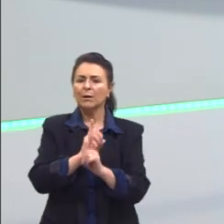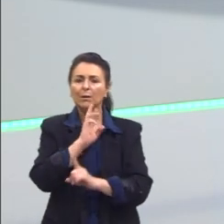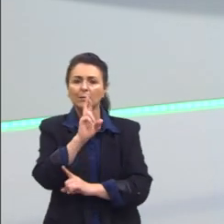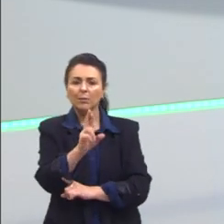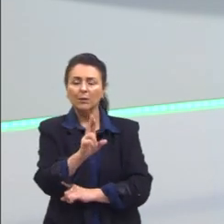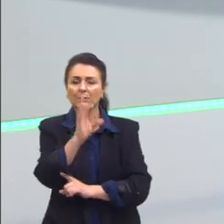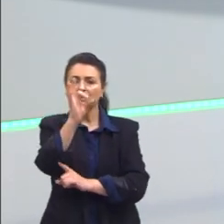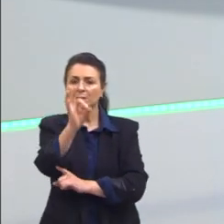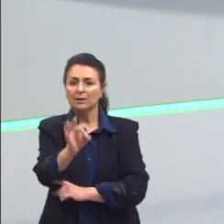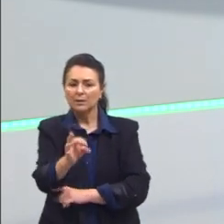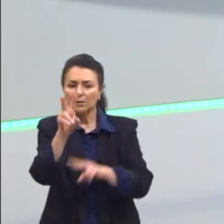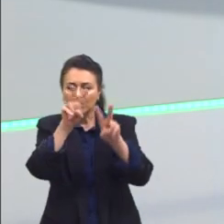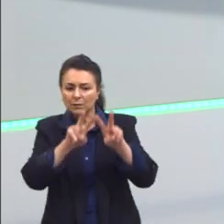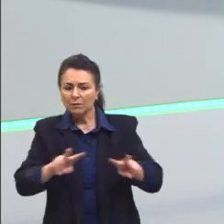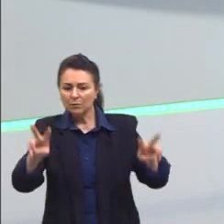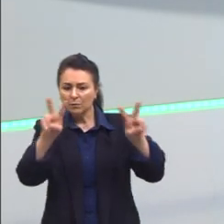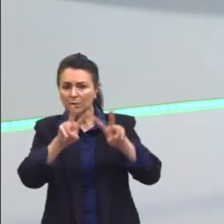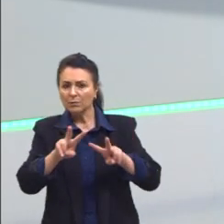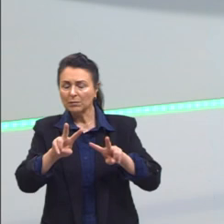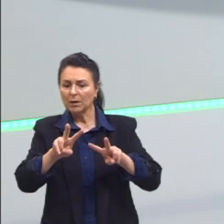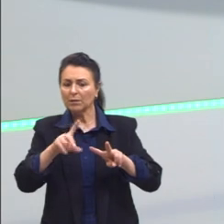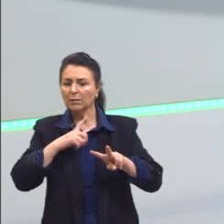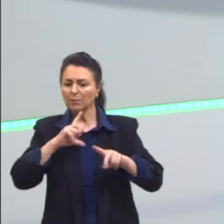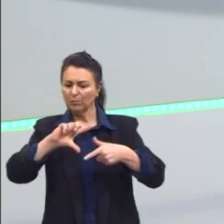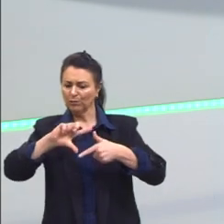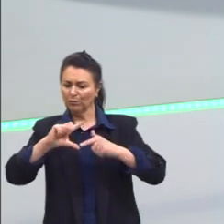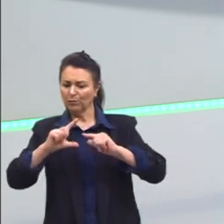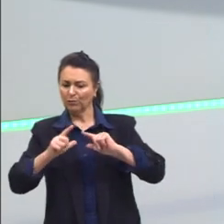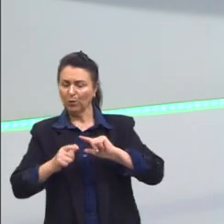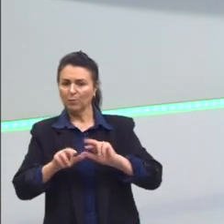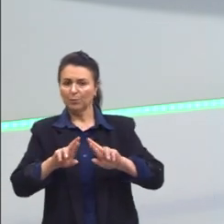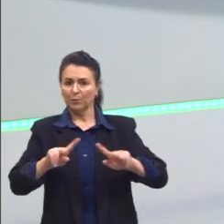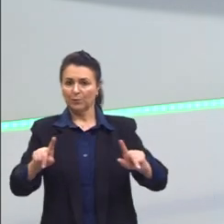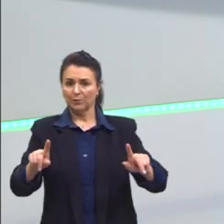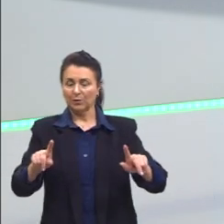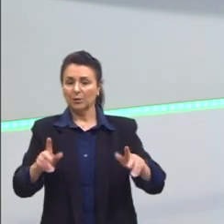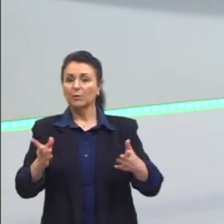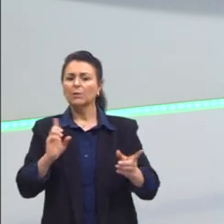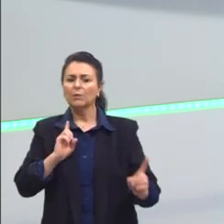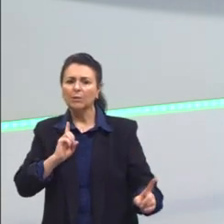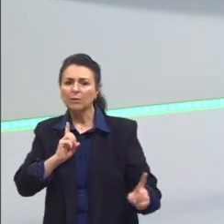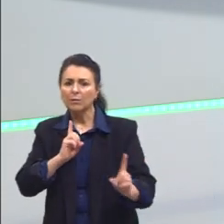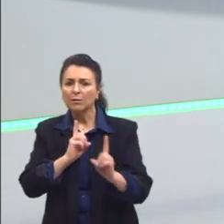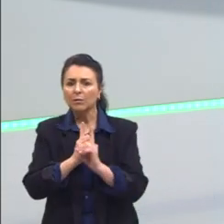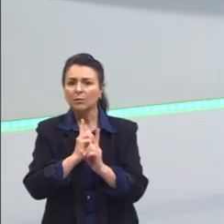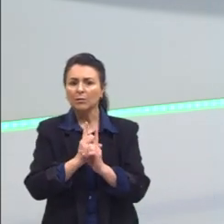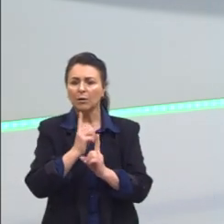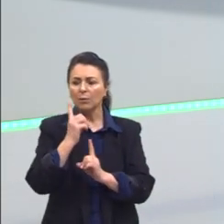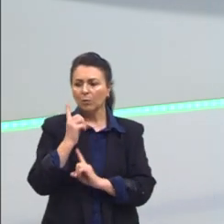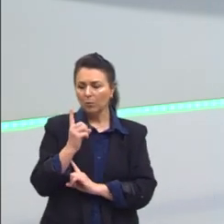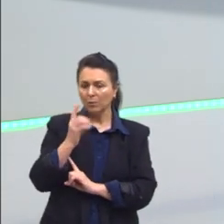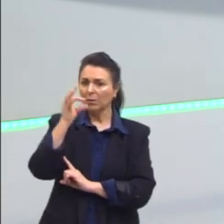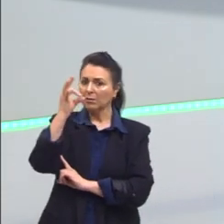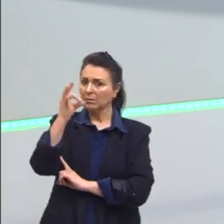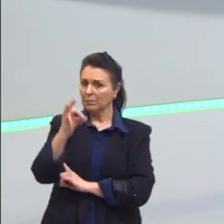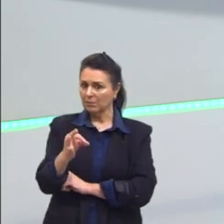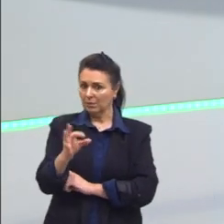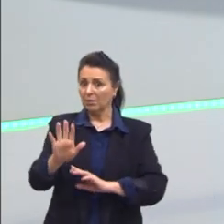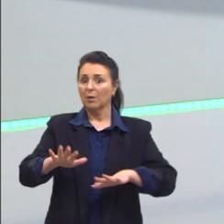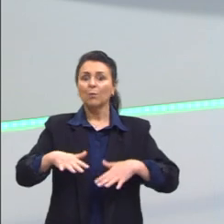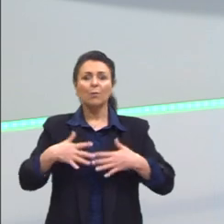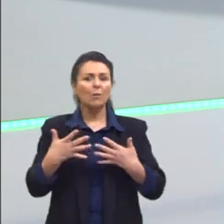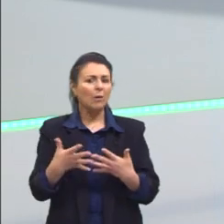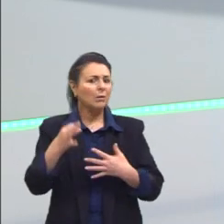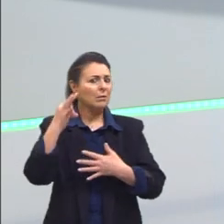consegue visualizar que têm diferentes formatos ele então vamos buscar chegar né em uma dessas alternativas para ver